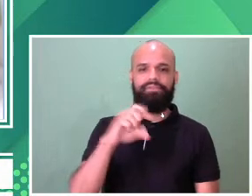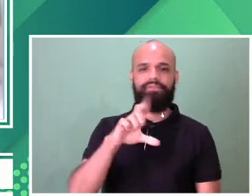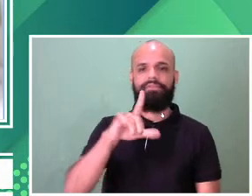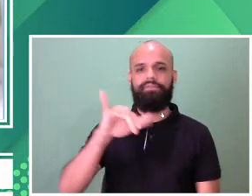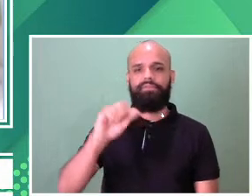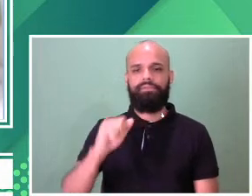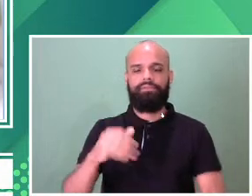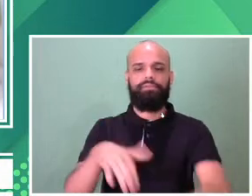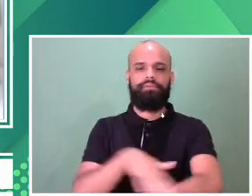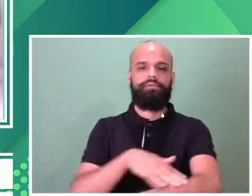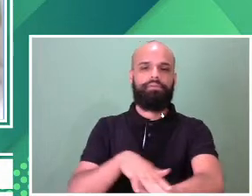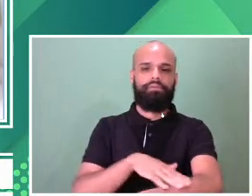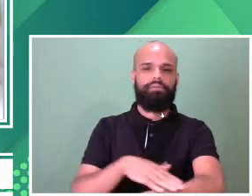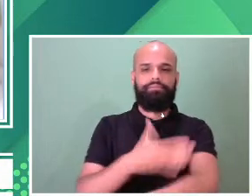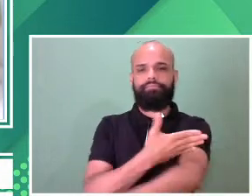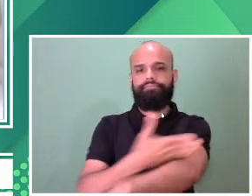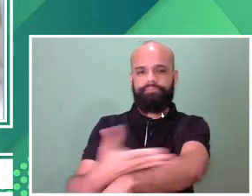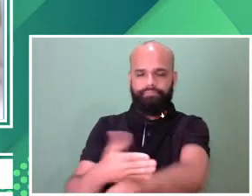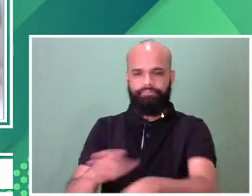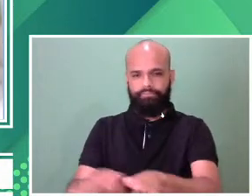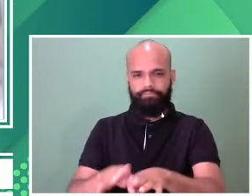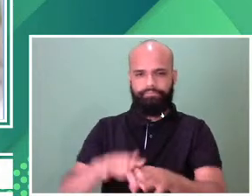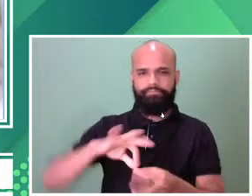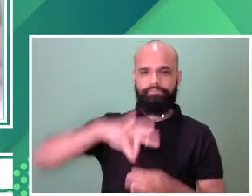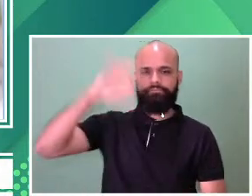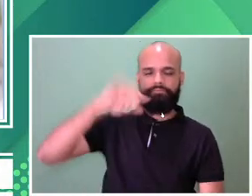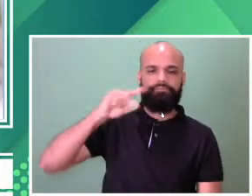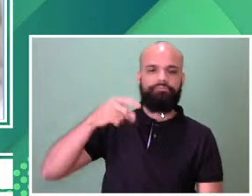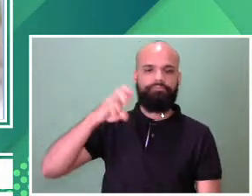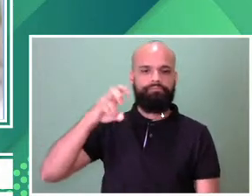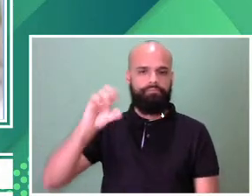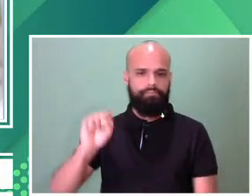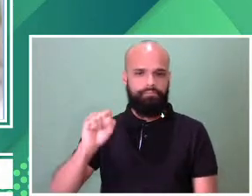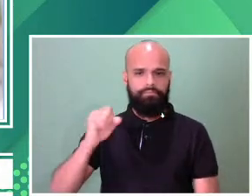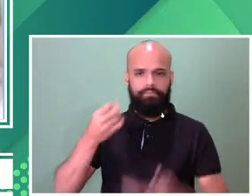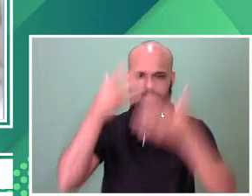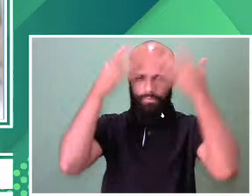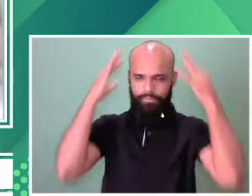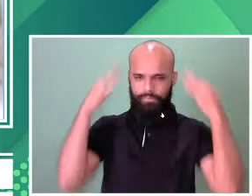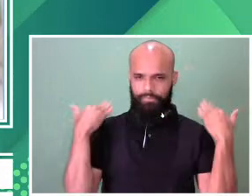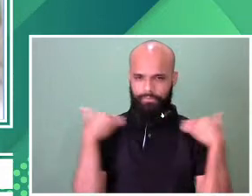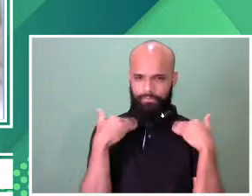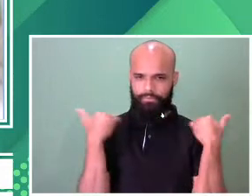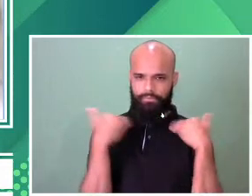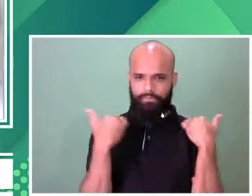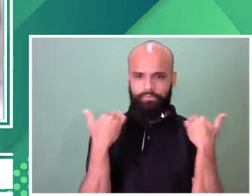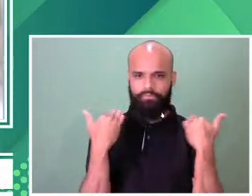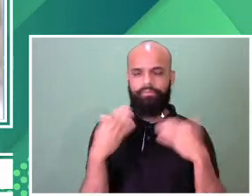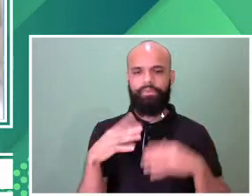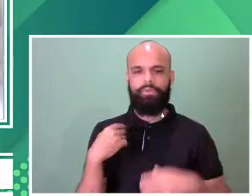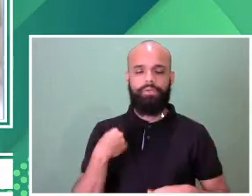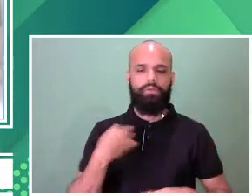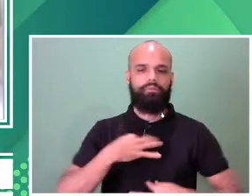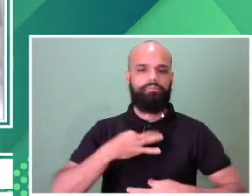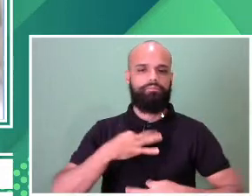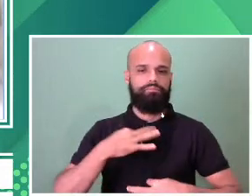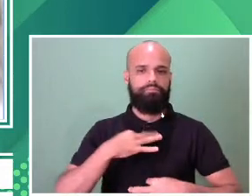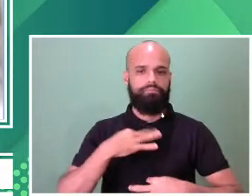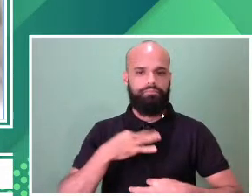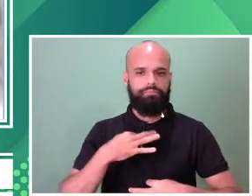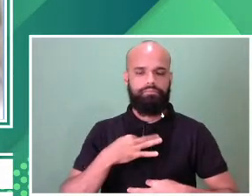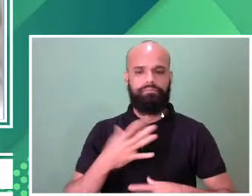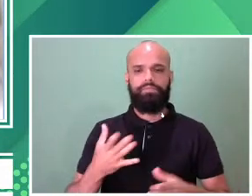pele brown, tenho 1,58 m, cabelos curtos, estou vestindo